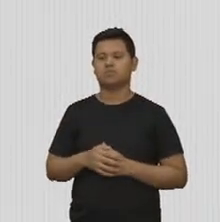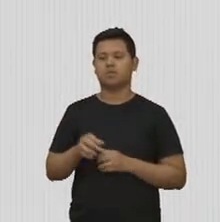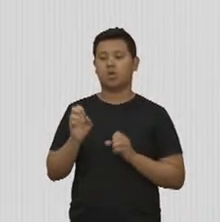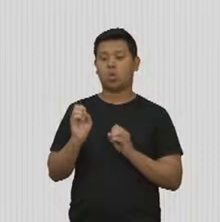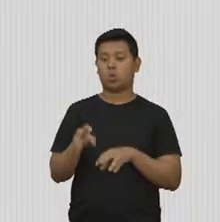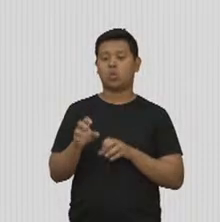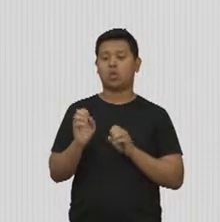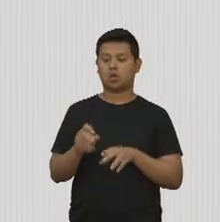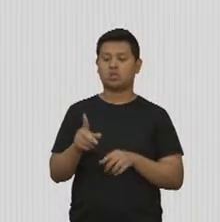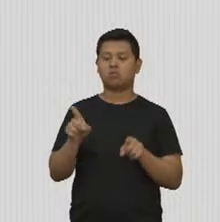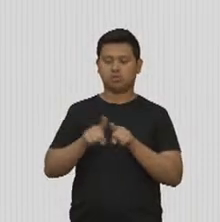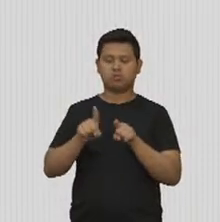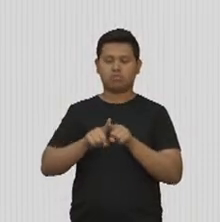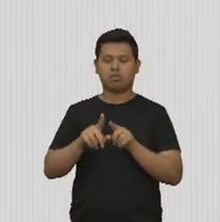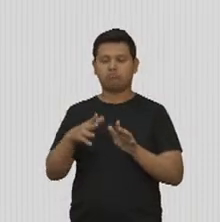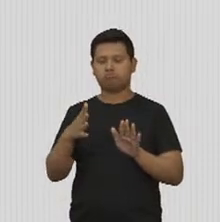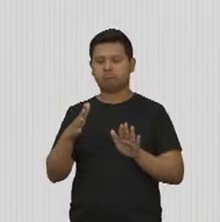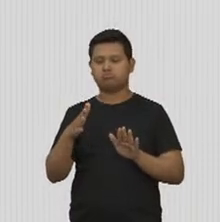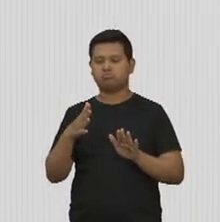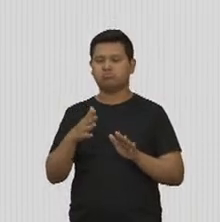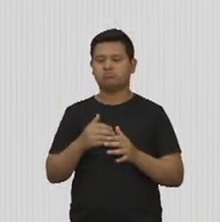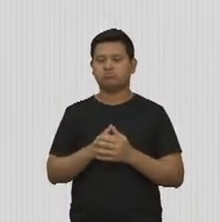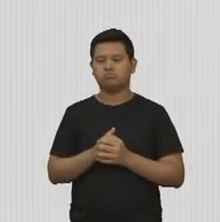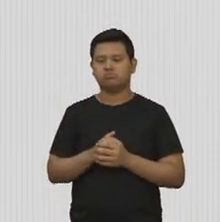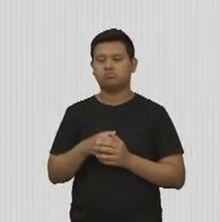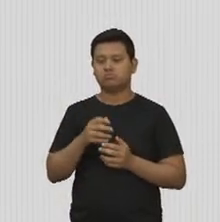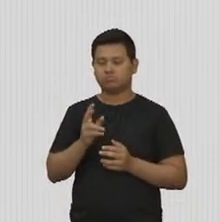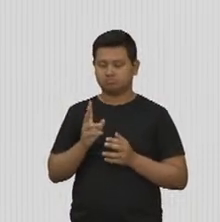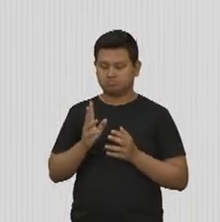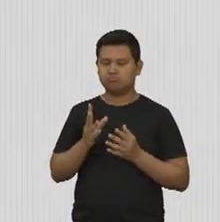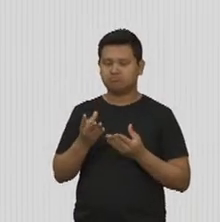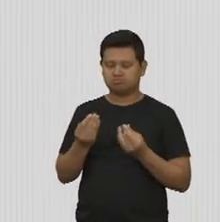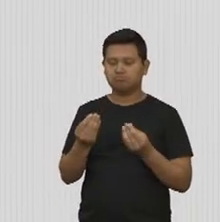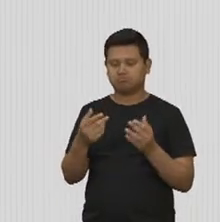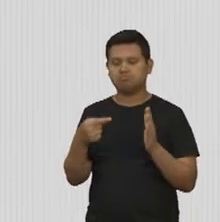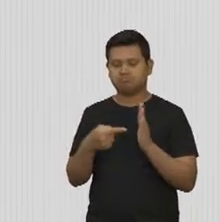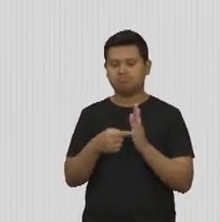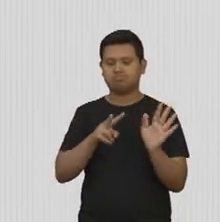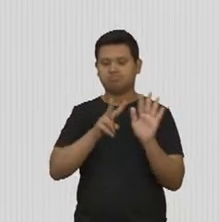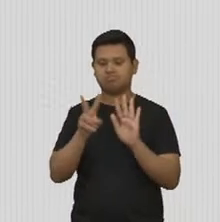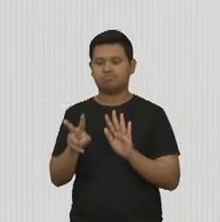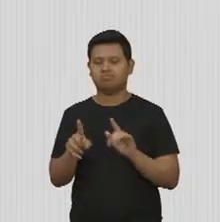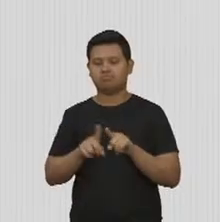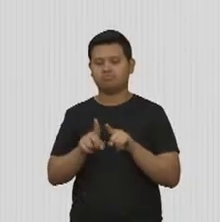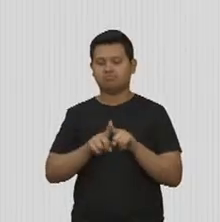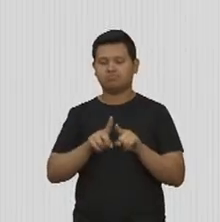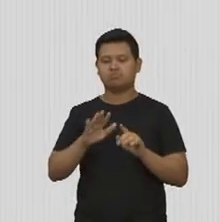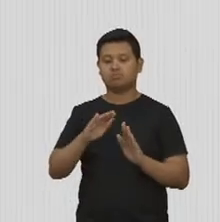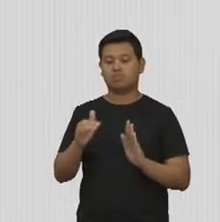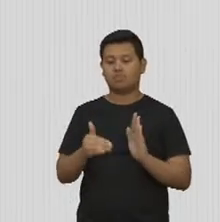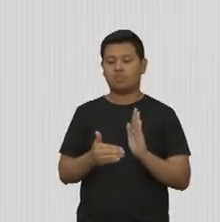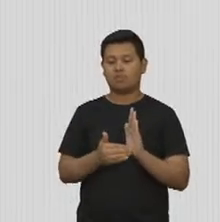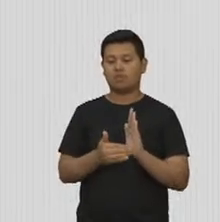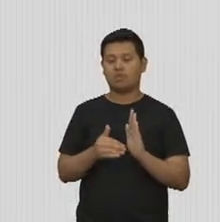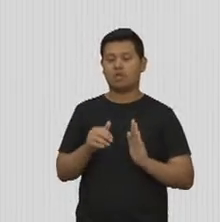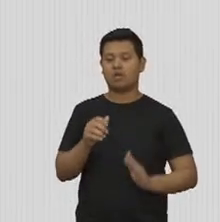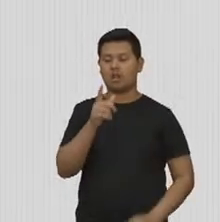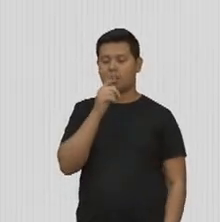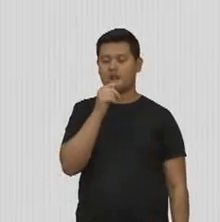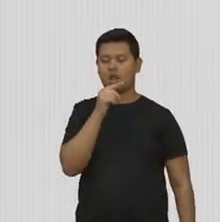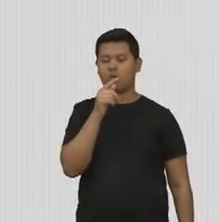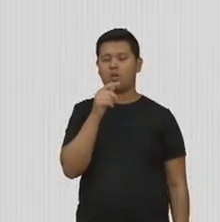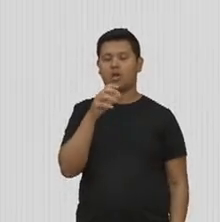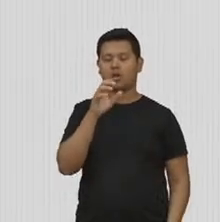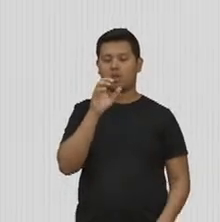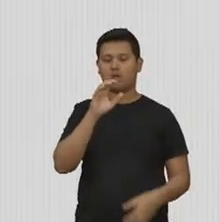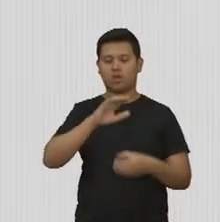meio ambiente também têm sido bem recorrentes nas últimas semanas, e essa semana a gente também tem água e esgoto.